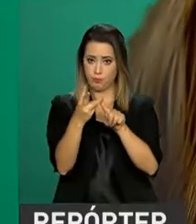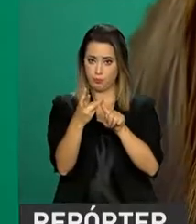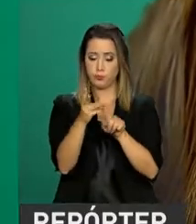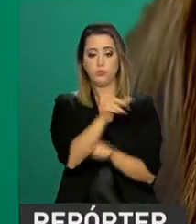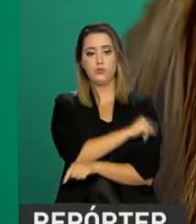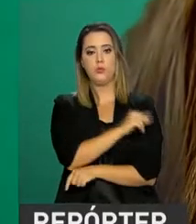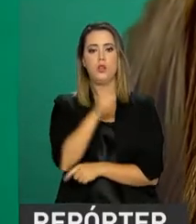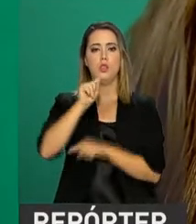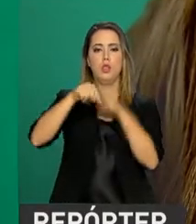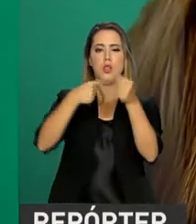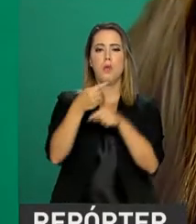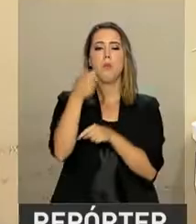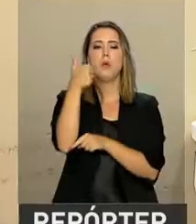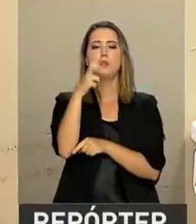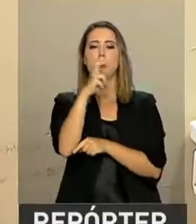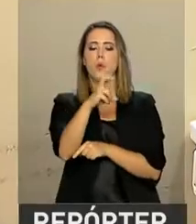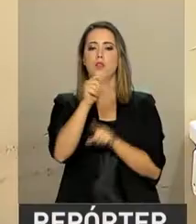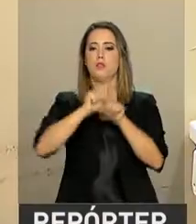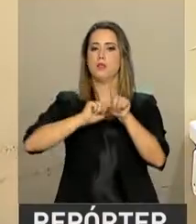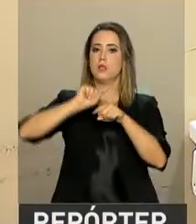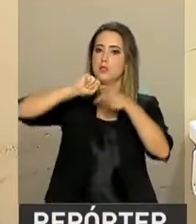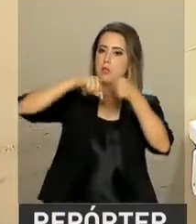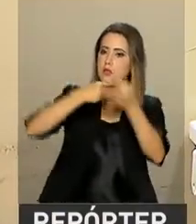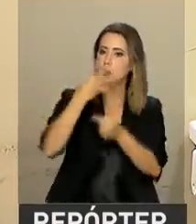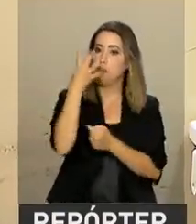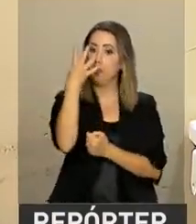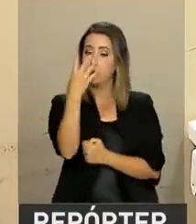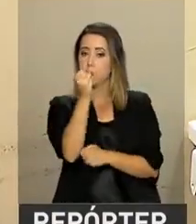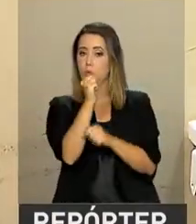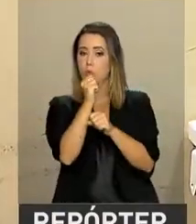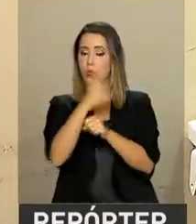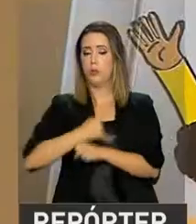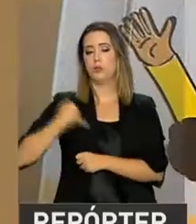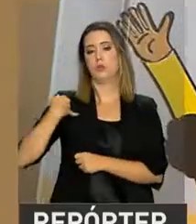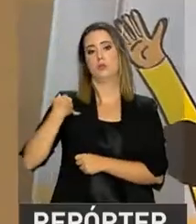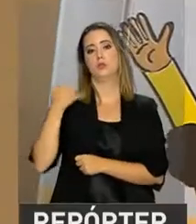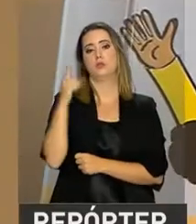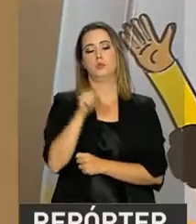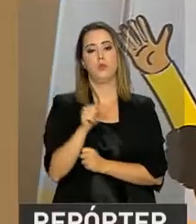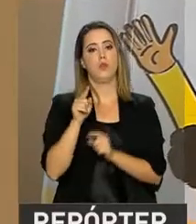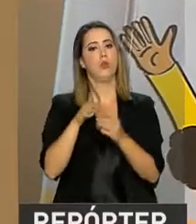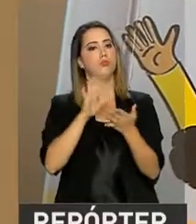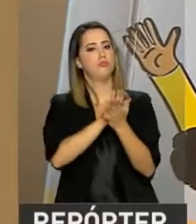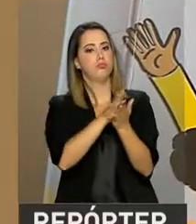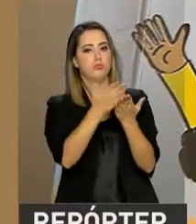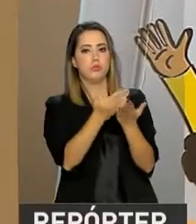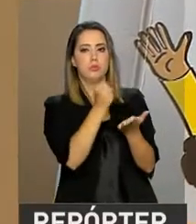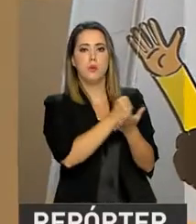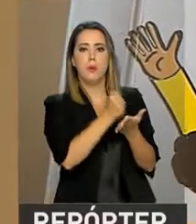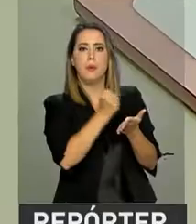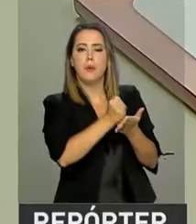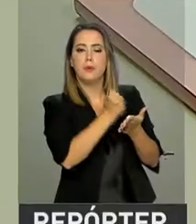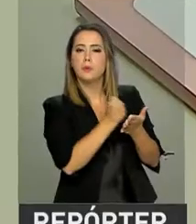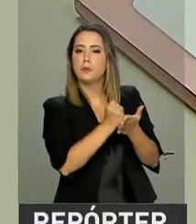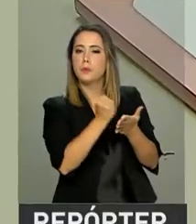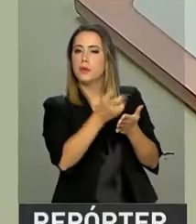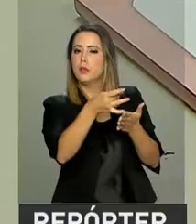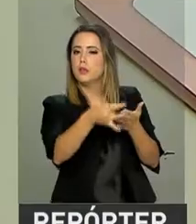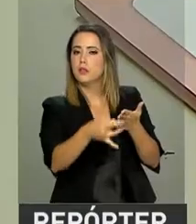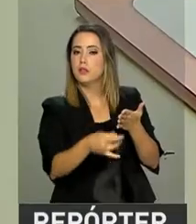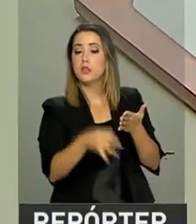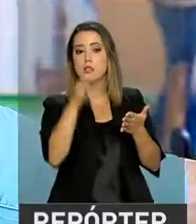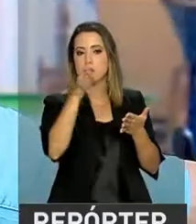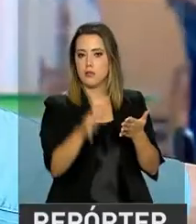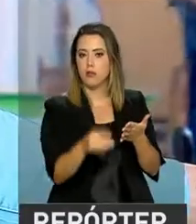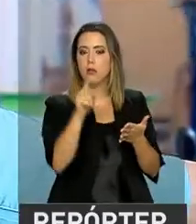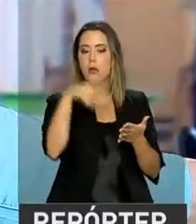pequena completar 15 meses e depois aos 4 anos de idade. Manter o calendário de vacinação em dia é uma preocupação